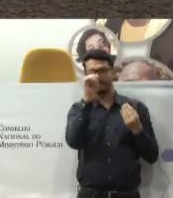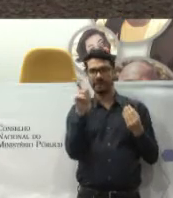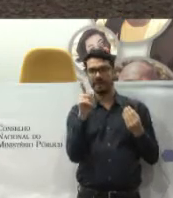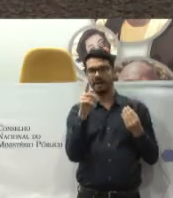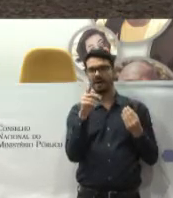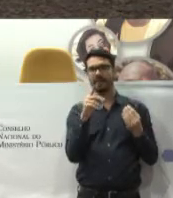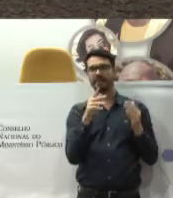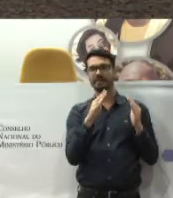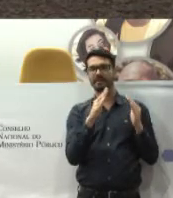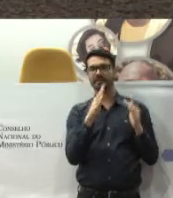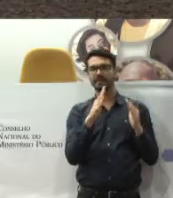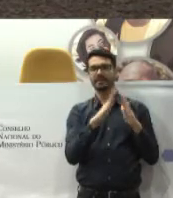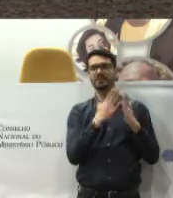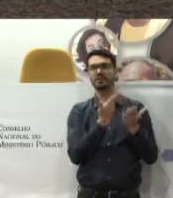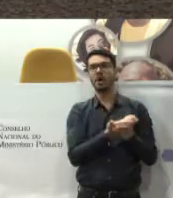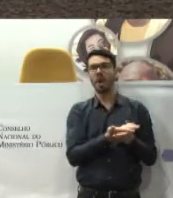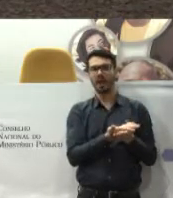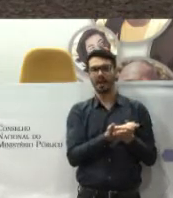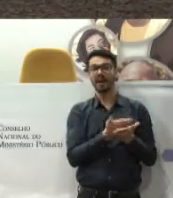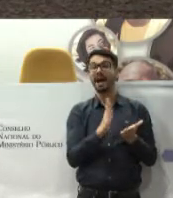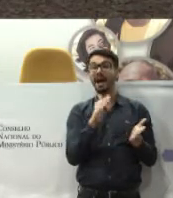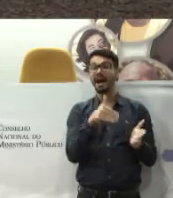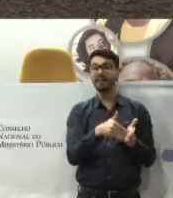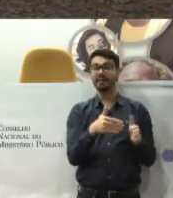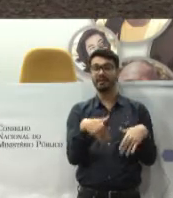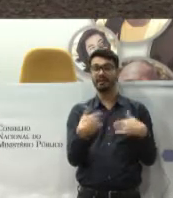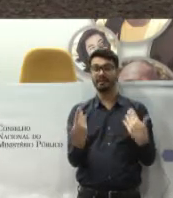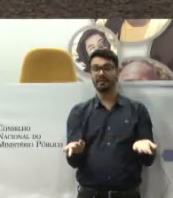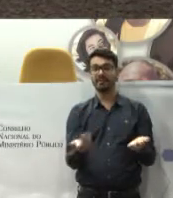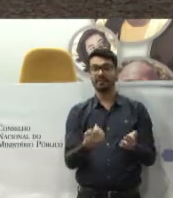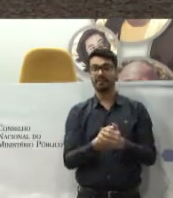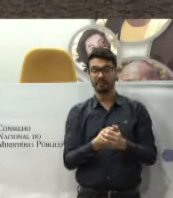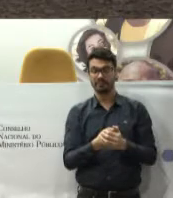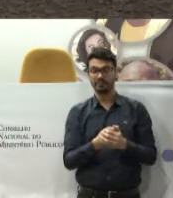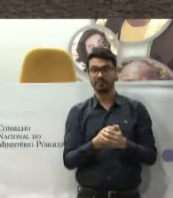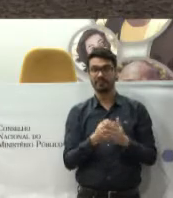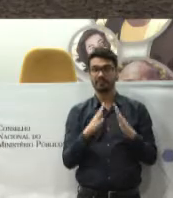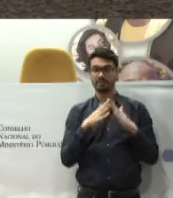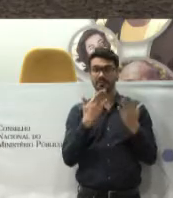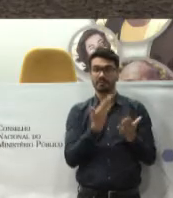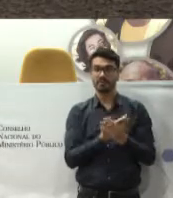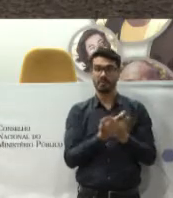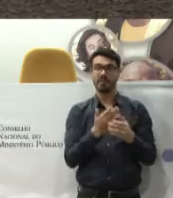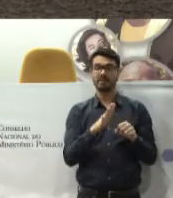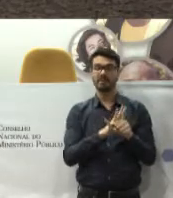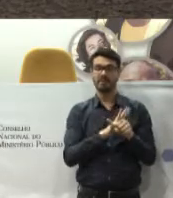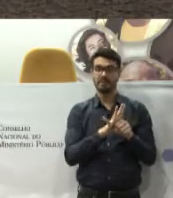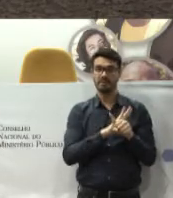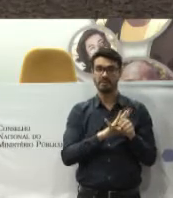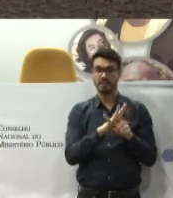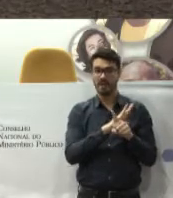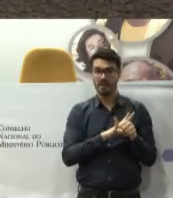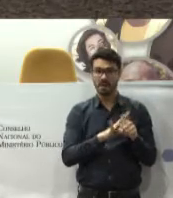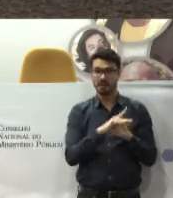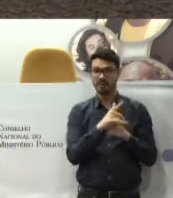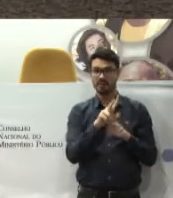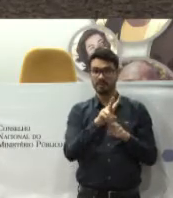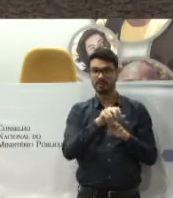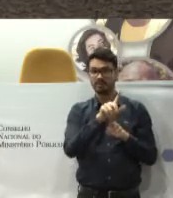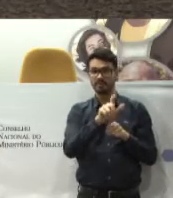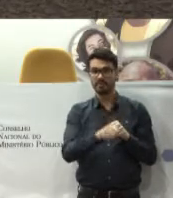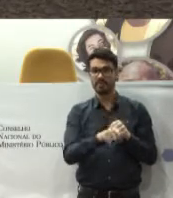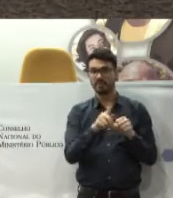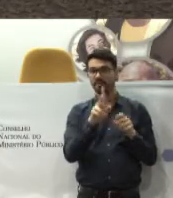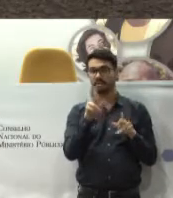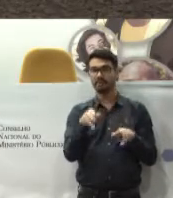até quando, vamos imaginar que haja, porque não há um processo estrutural sobre creches, até quando a questão das creches seja gerida pelo judiciário? Seu caso